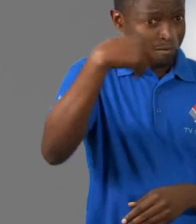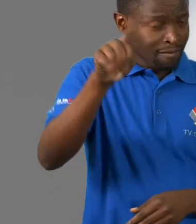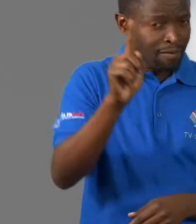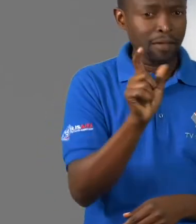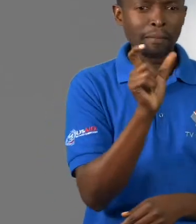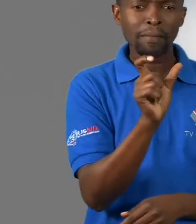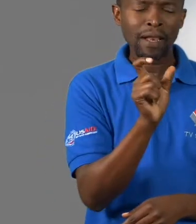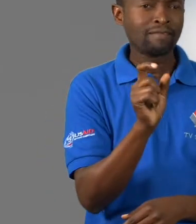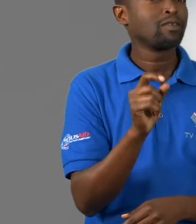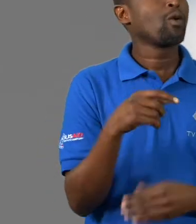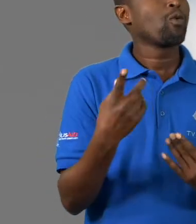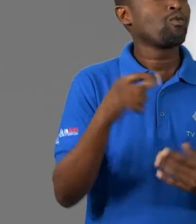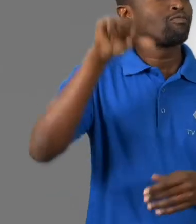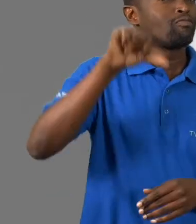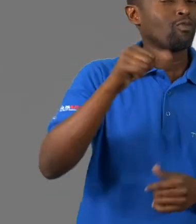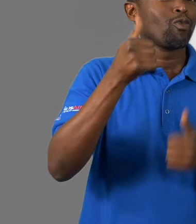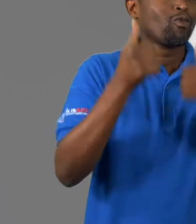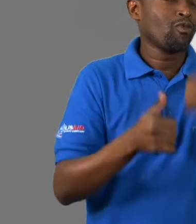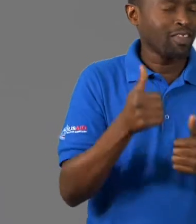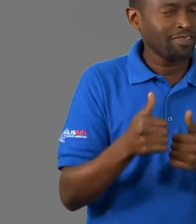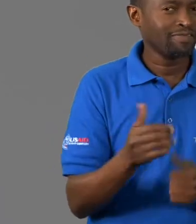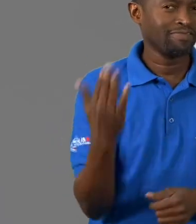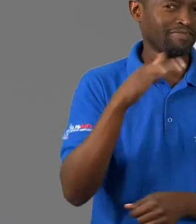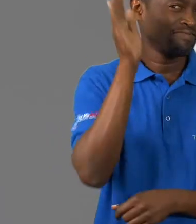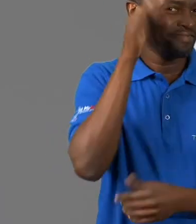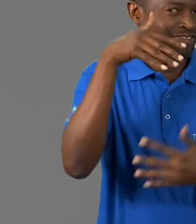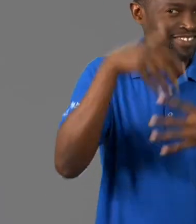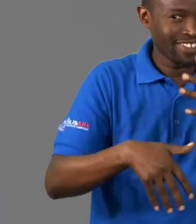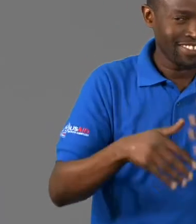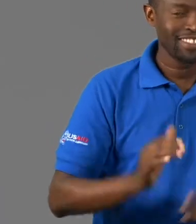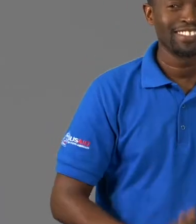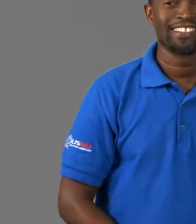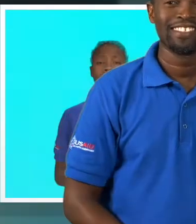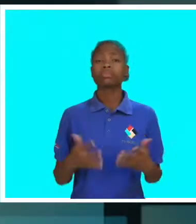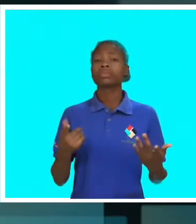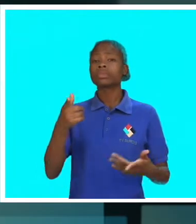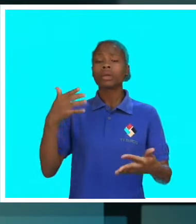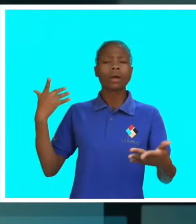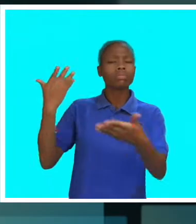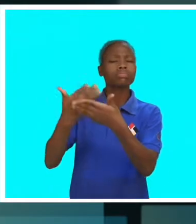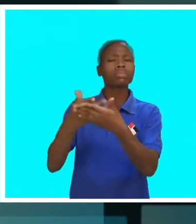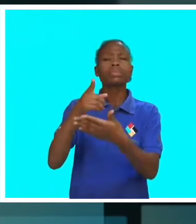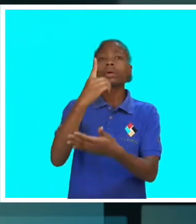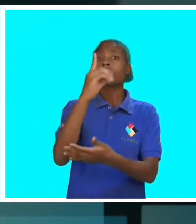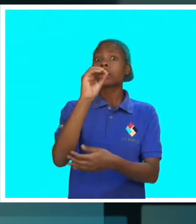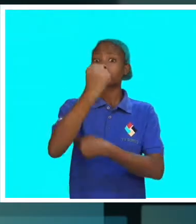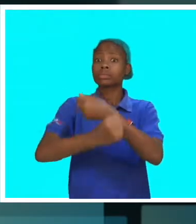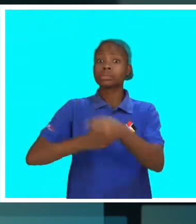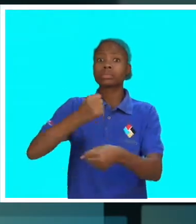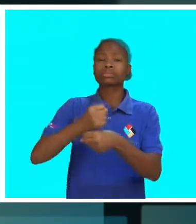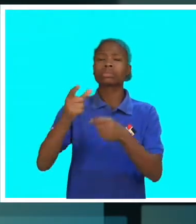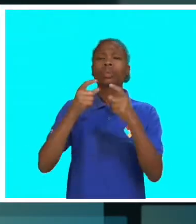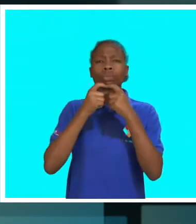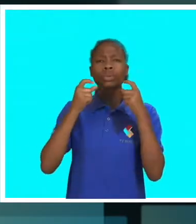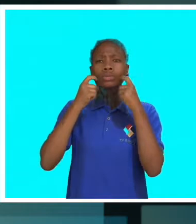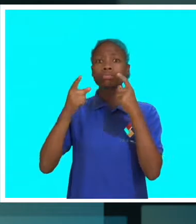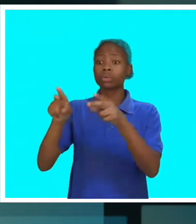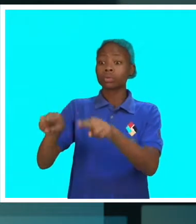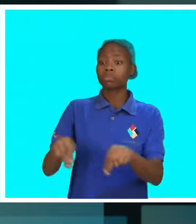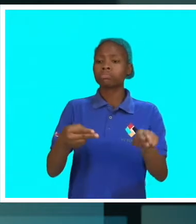corretos para se dirigir a pessoas com deficiência. Passam 10 anos depois que Moçambique